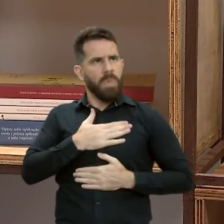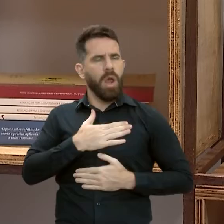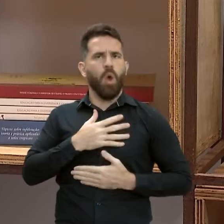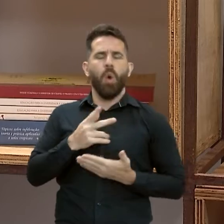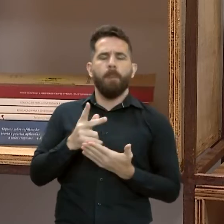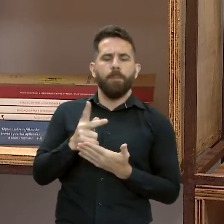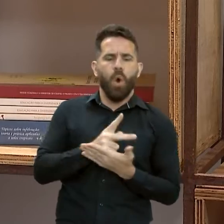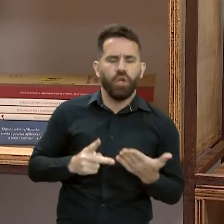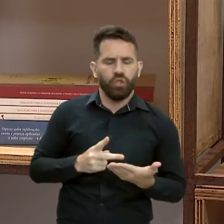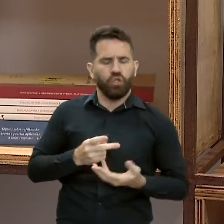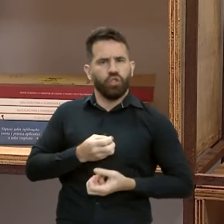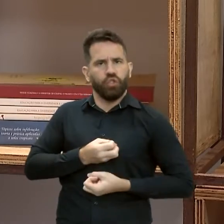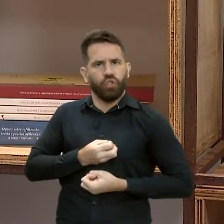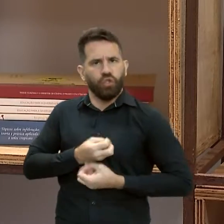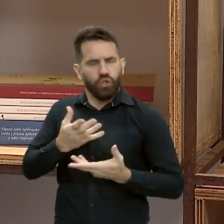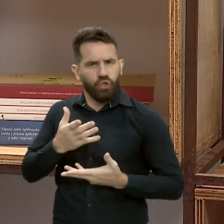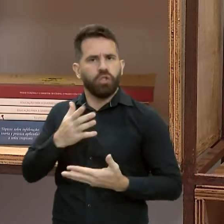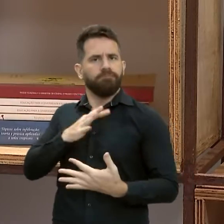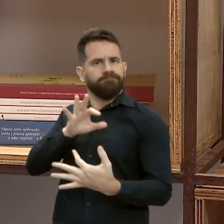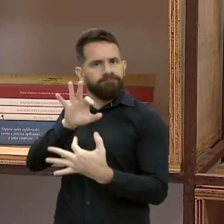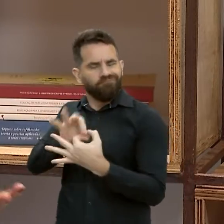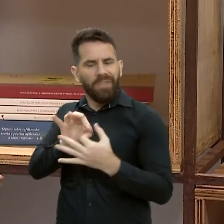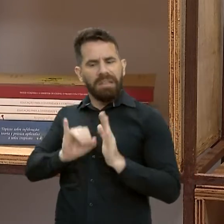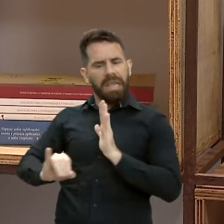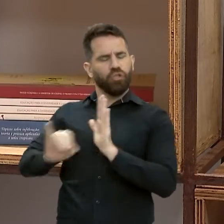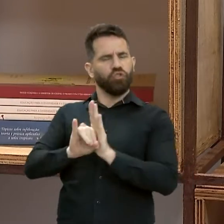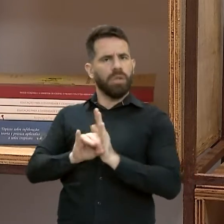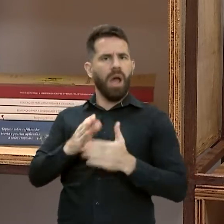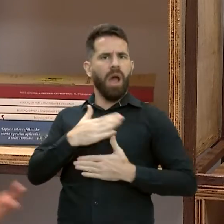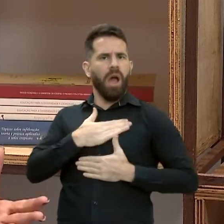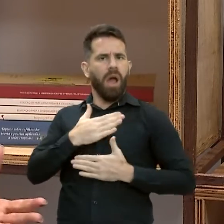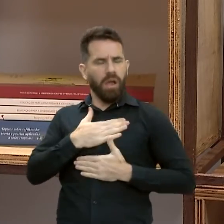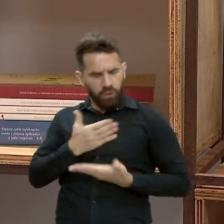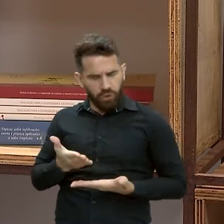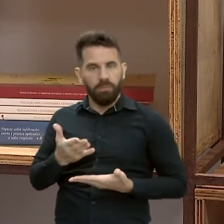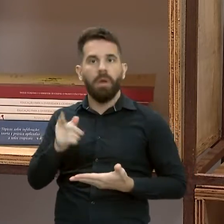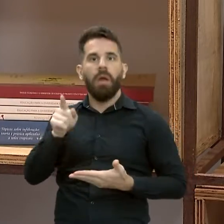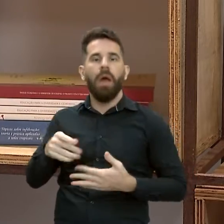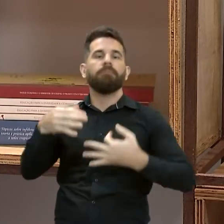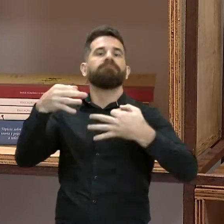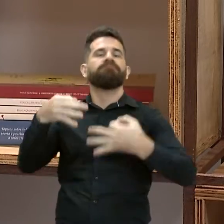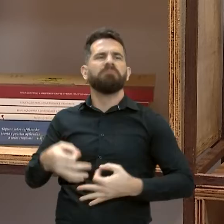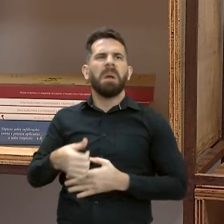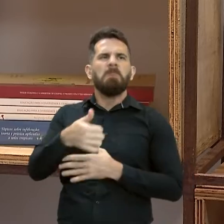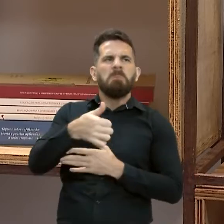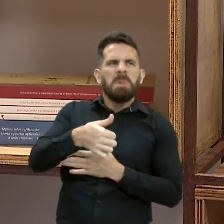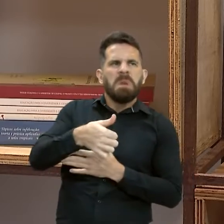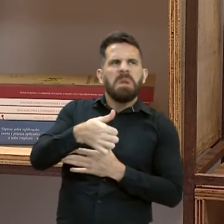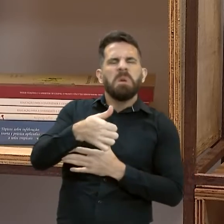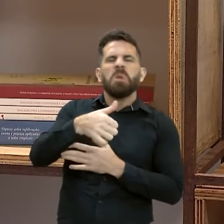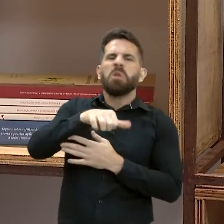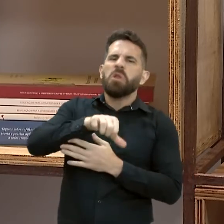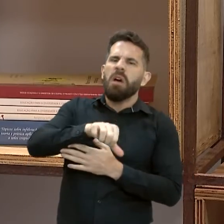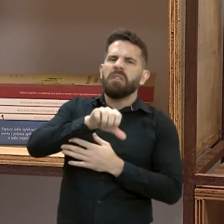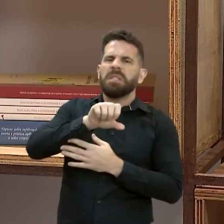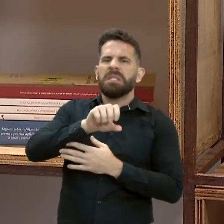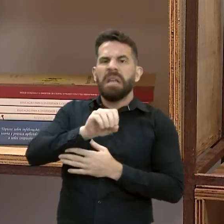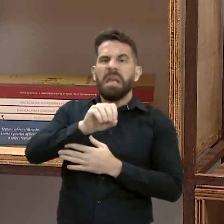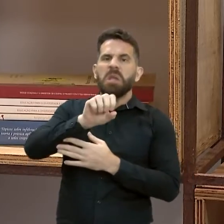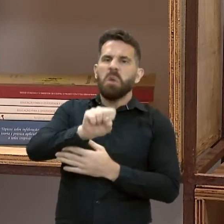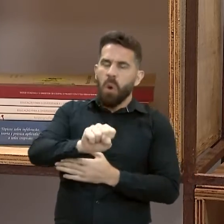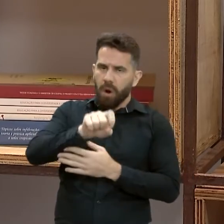de contista. E criou-se aí em 1908, por volta de 1908, ela cria